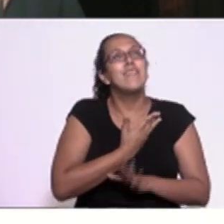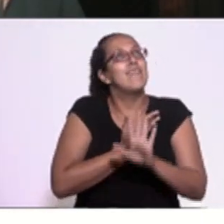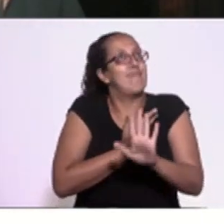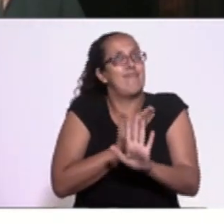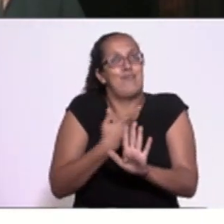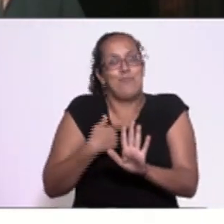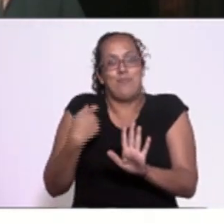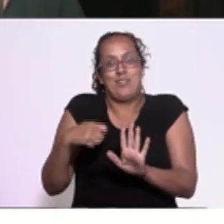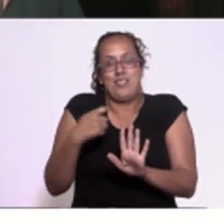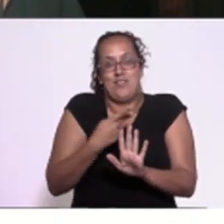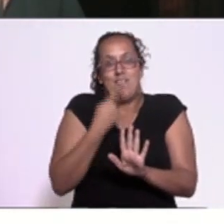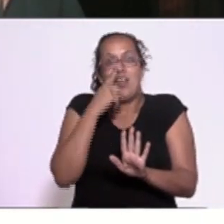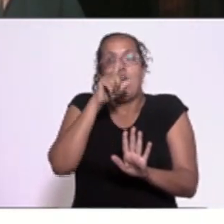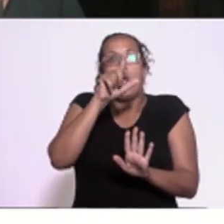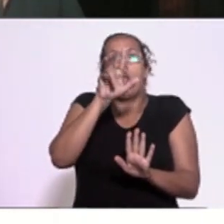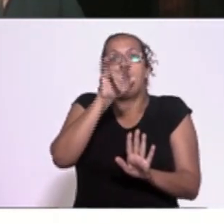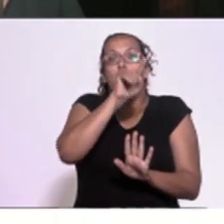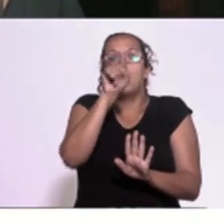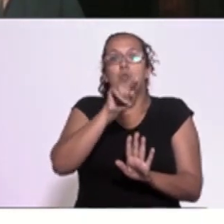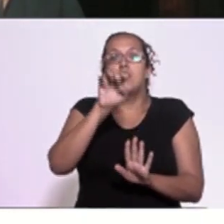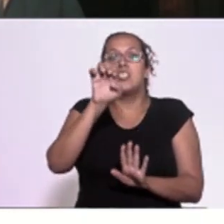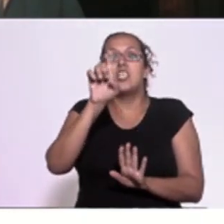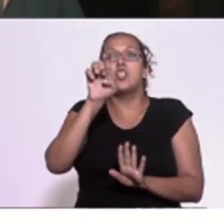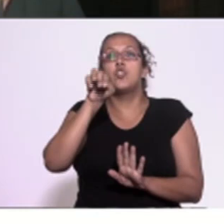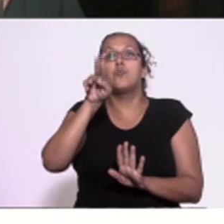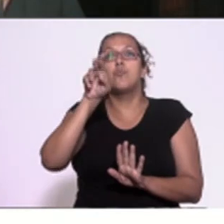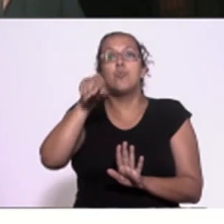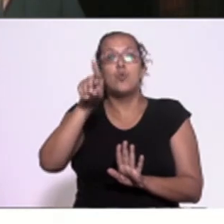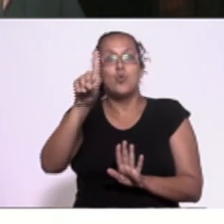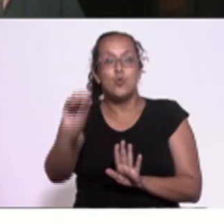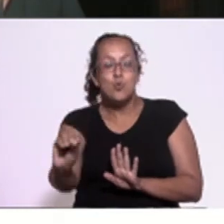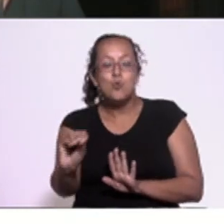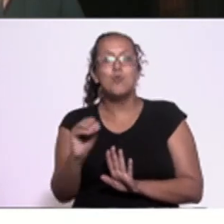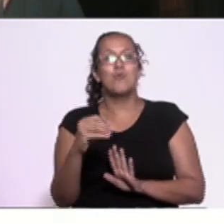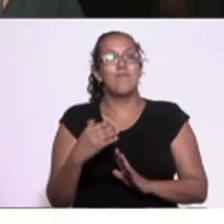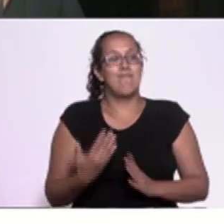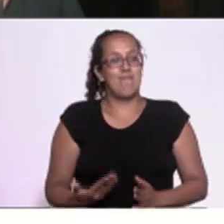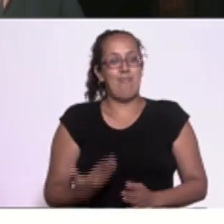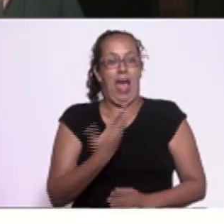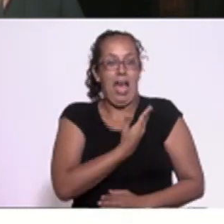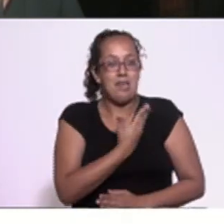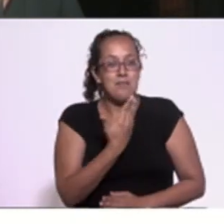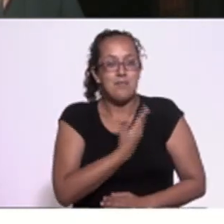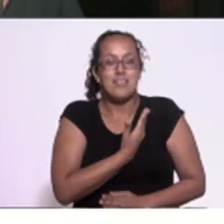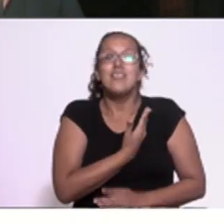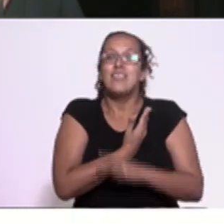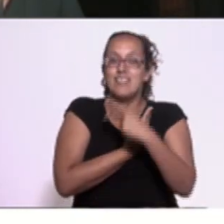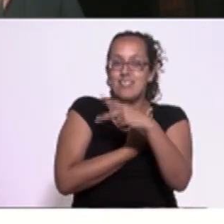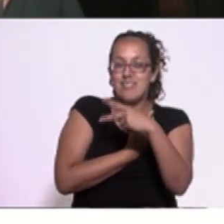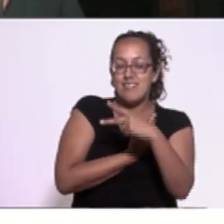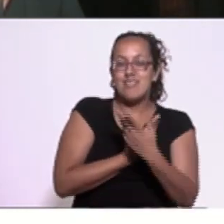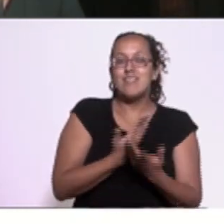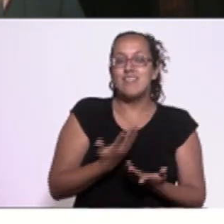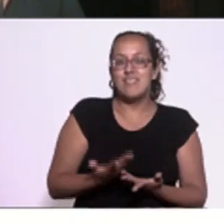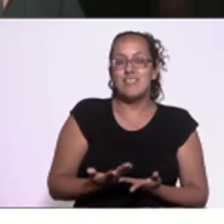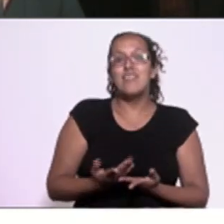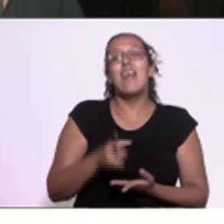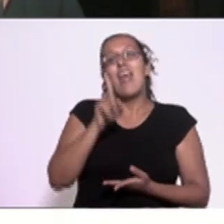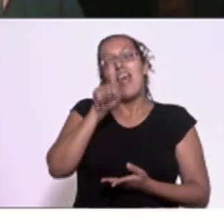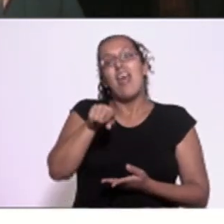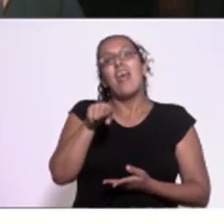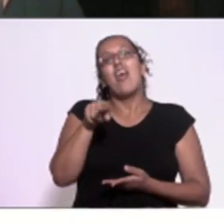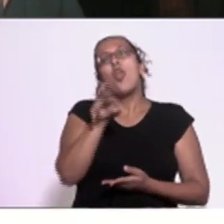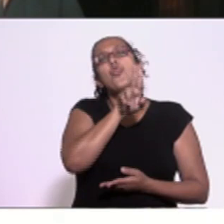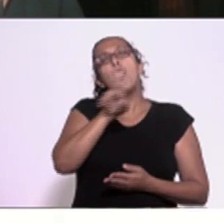também Luiz Edmundo Horta Barbosa Leite de Castro, que, como o nome já diz, é